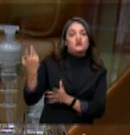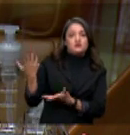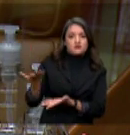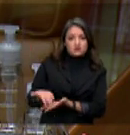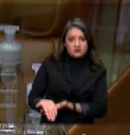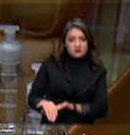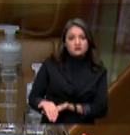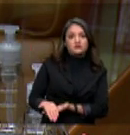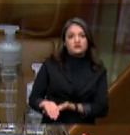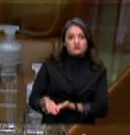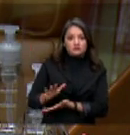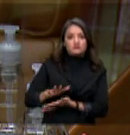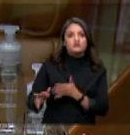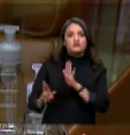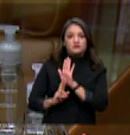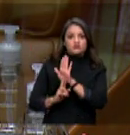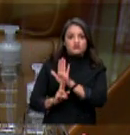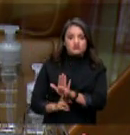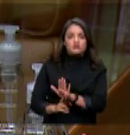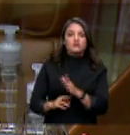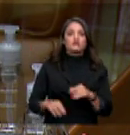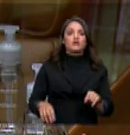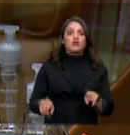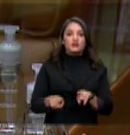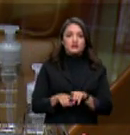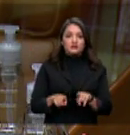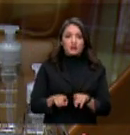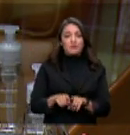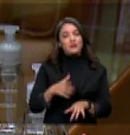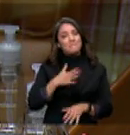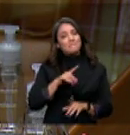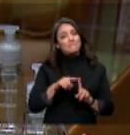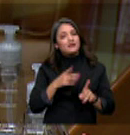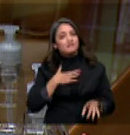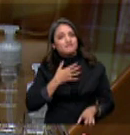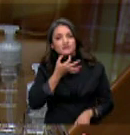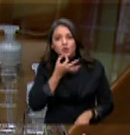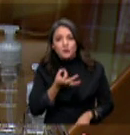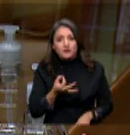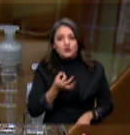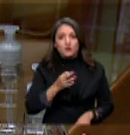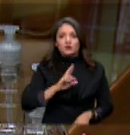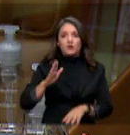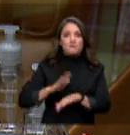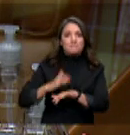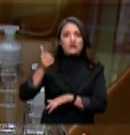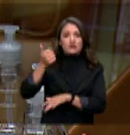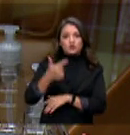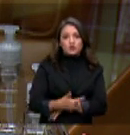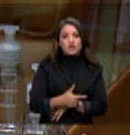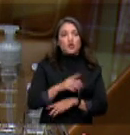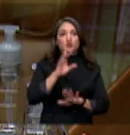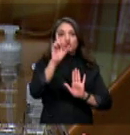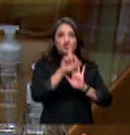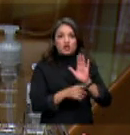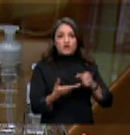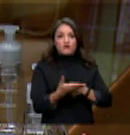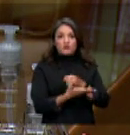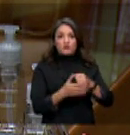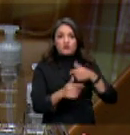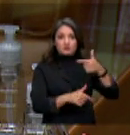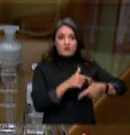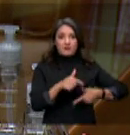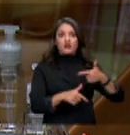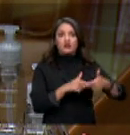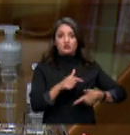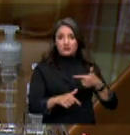de representação. Essa representação, na minha compreensão, não vai além dos direitos fundamentais dos trabalhadores, um dos quais é exatamente o que